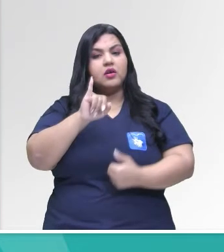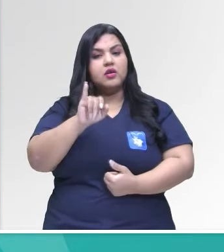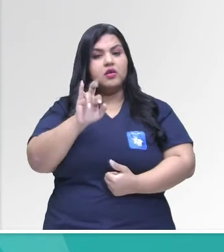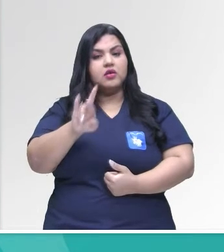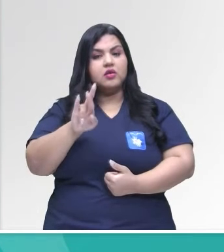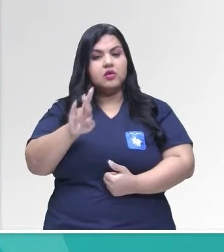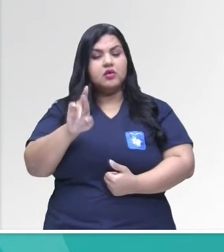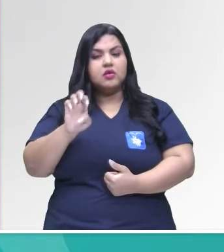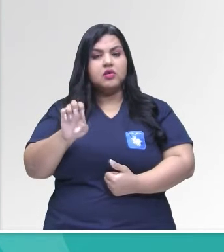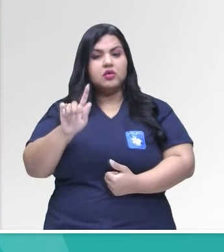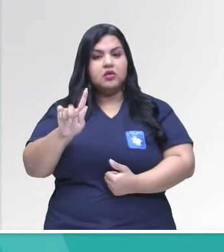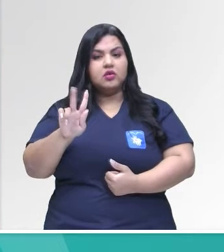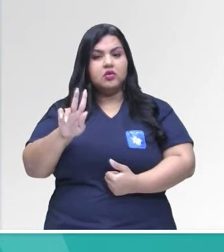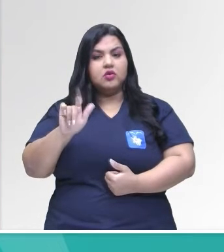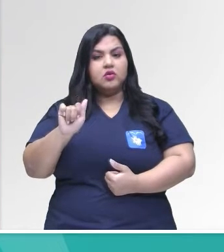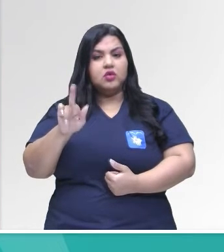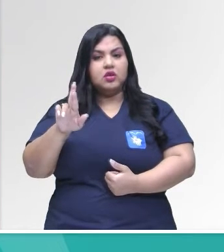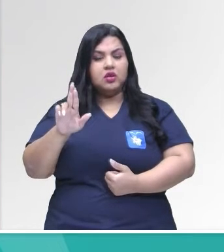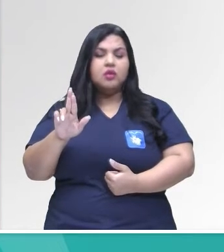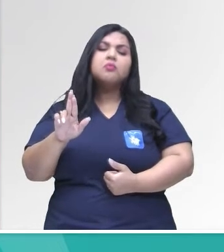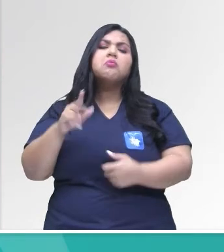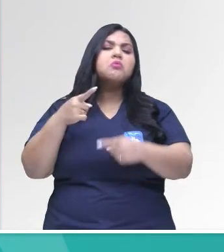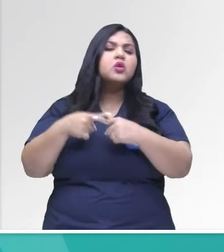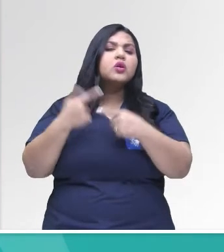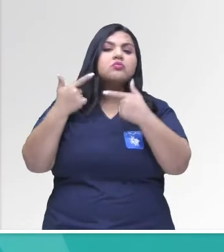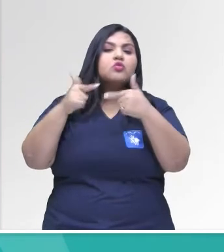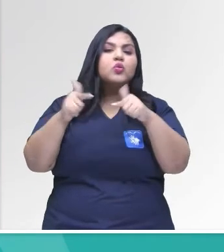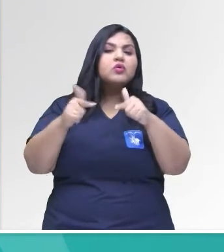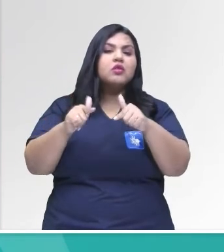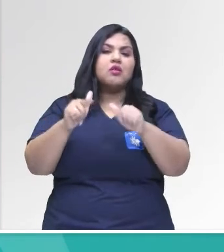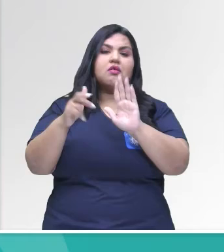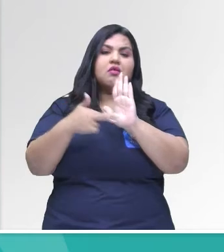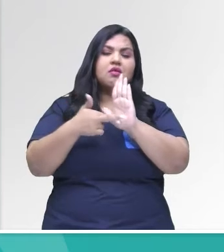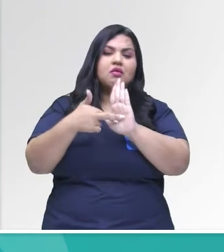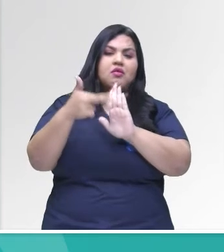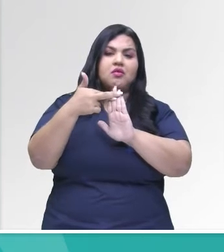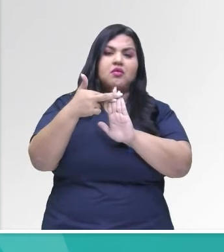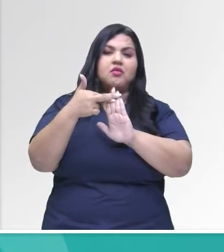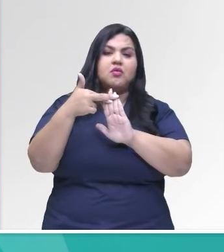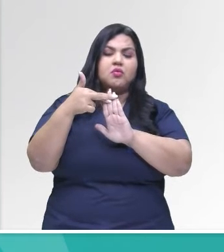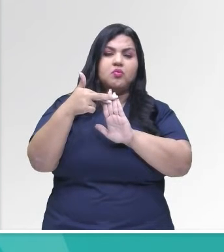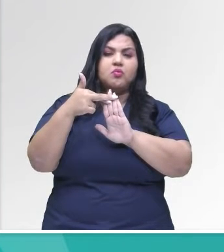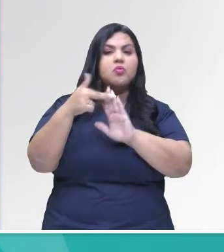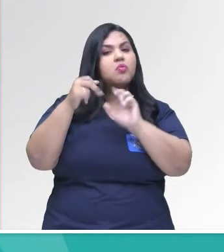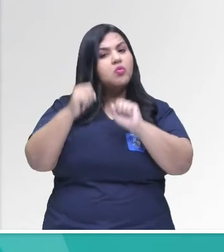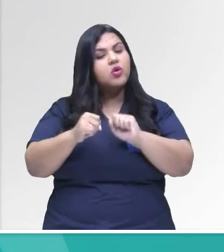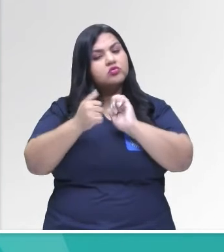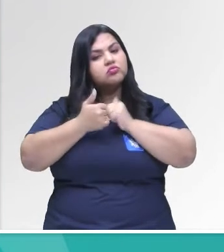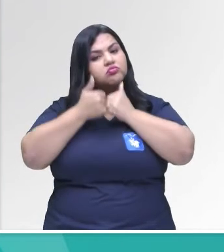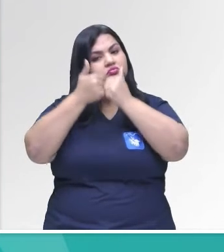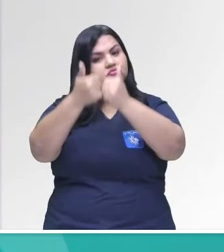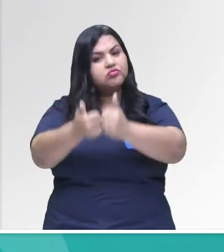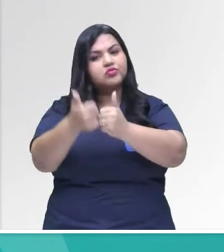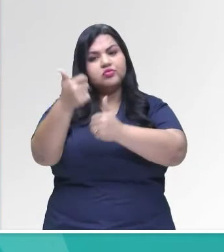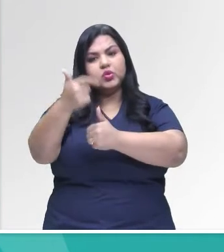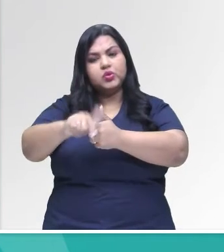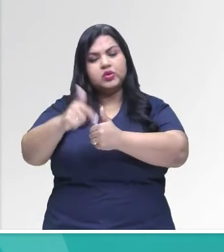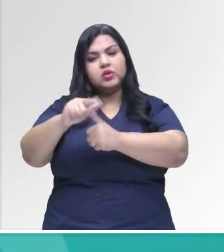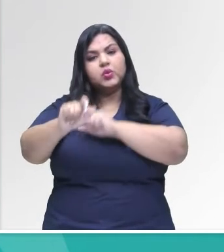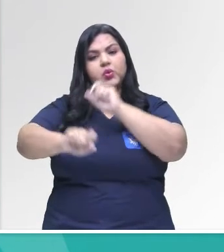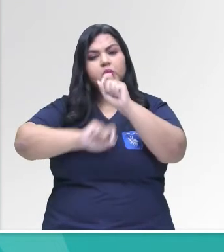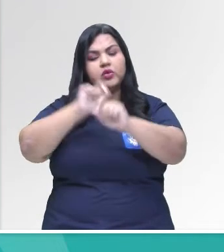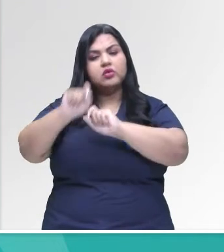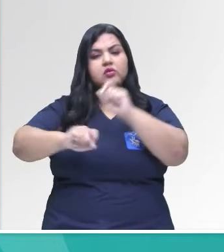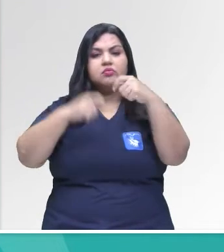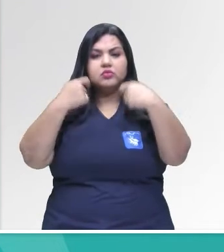irregular. Porque não tem uma regra para que possamos seguir. O que devemos